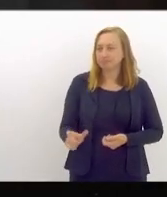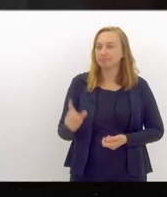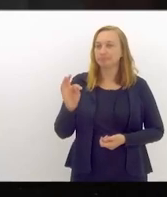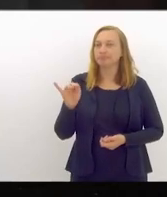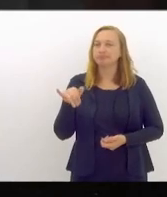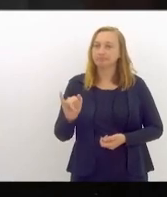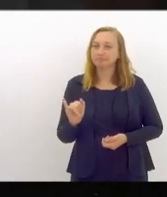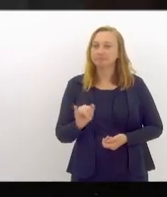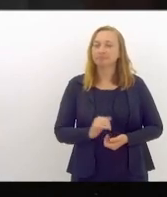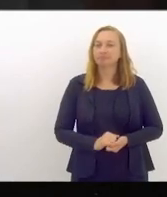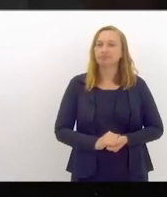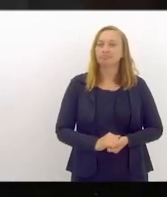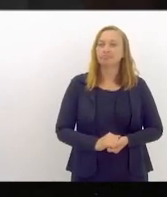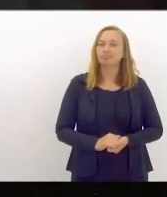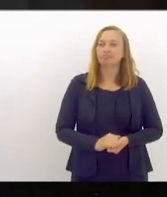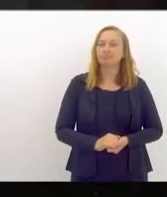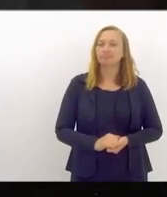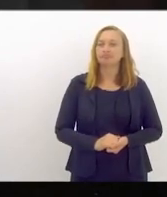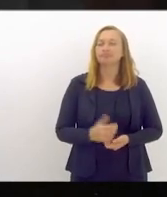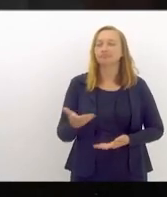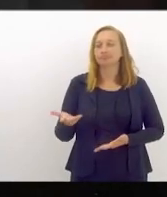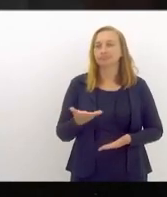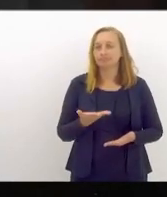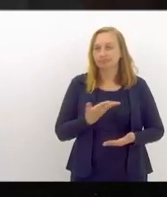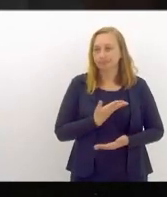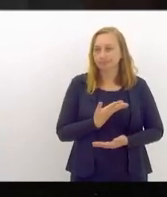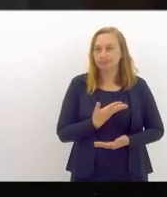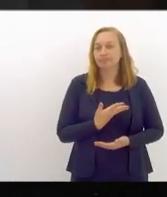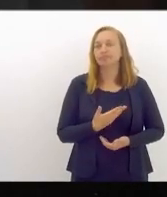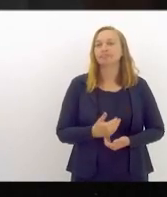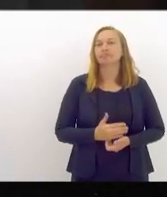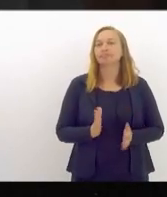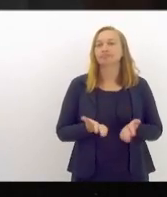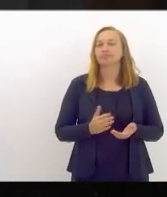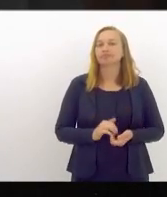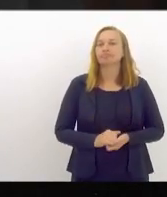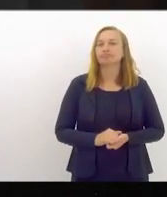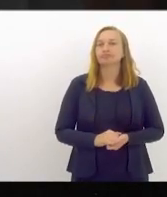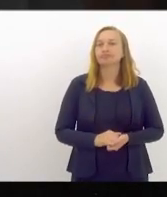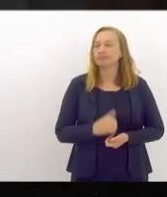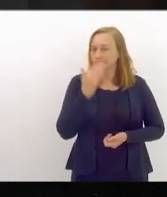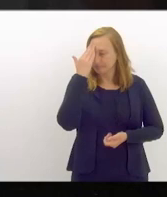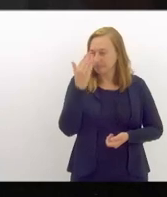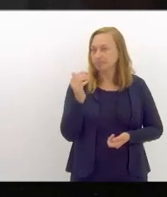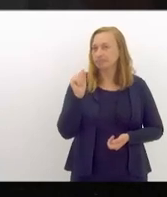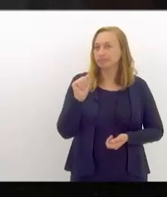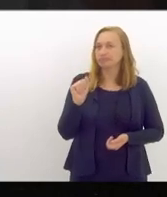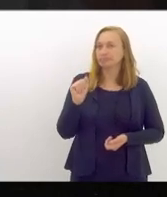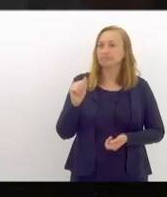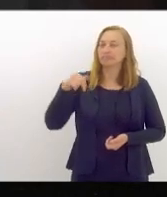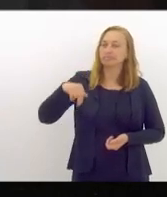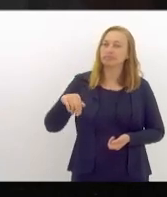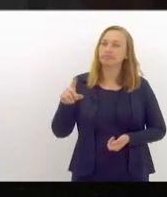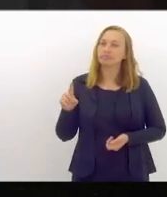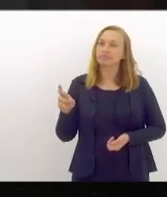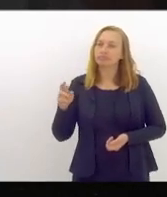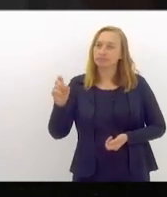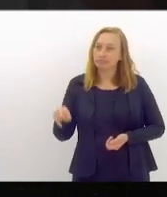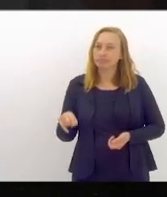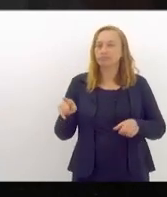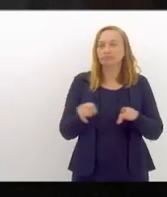agradecer ao Leonardo Lobo que foi um parceiro de primeira hora né agradecer o André também que viabilizou